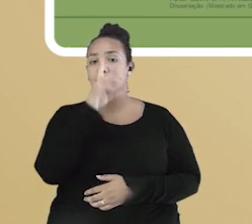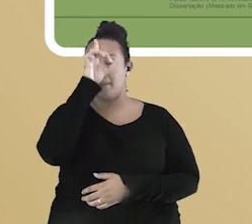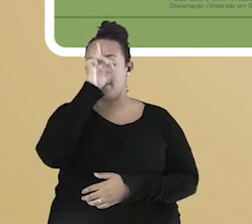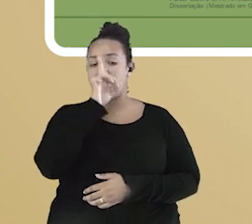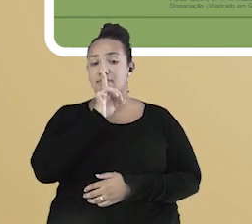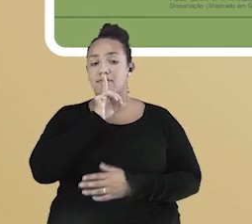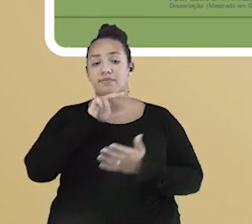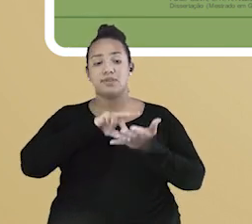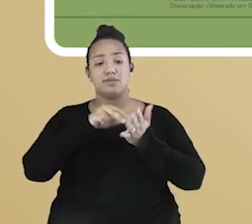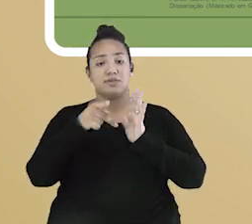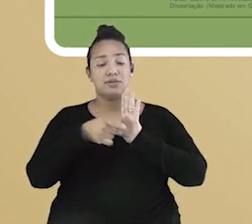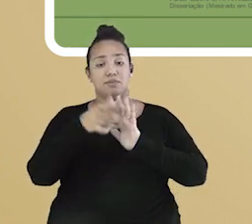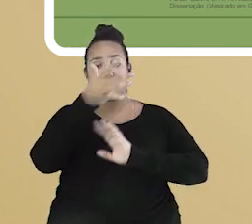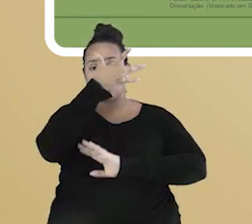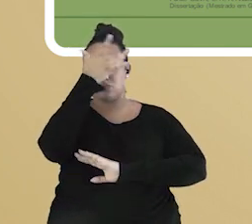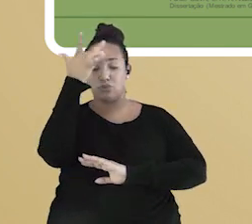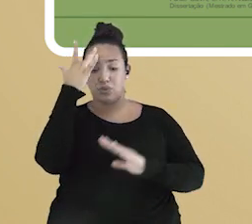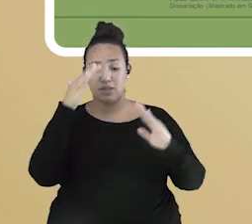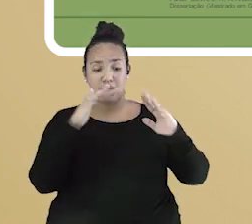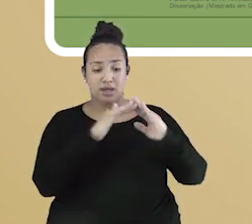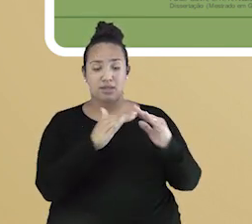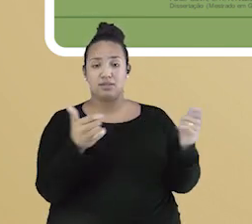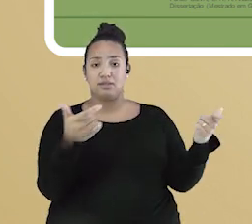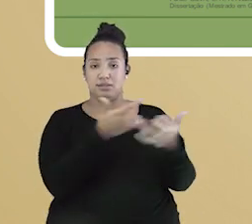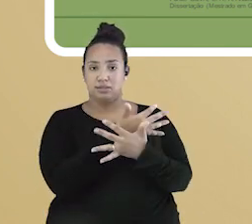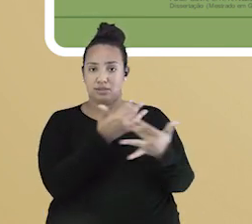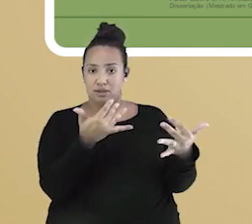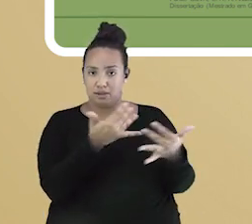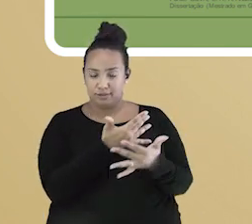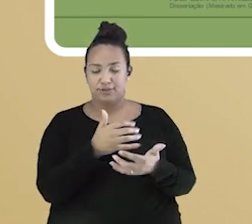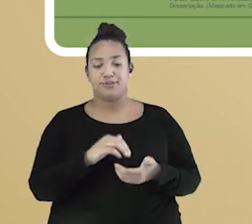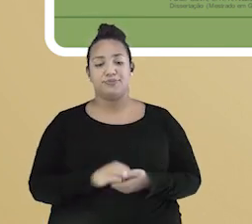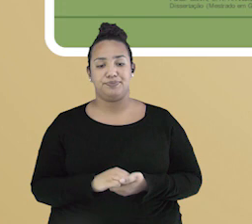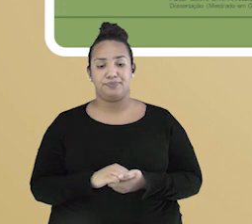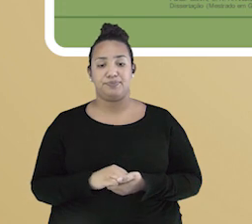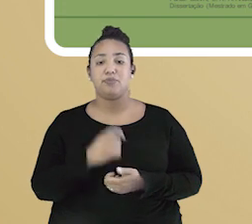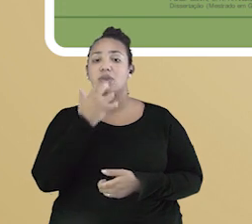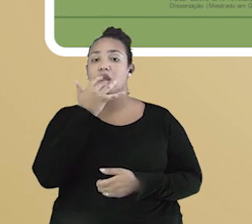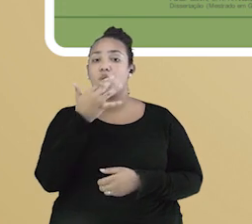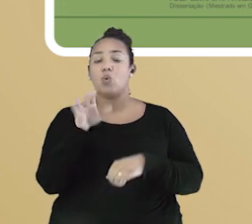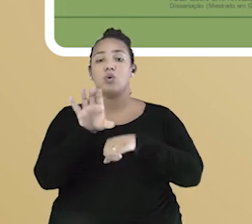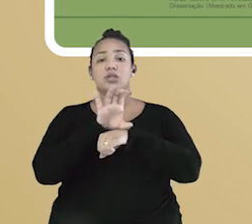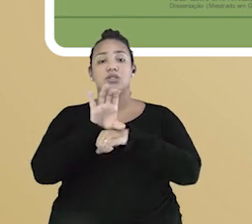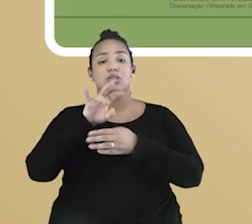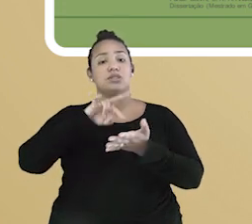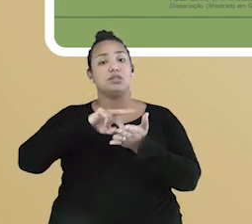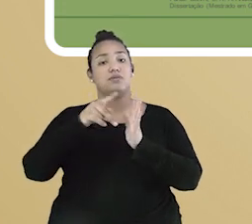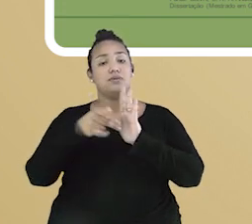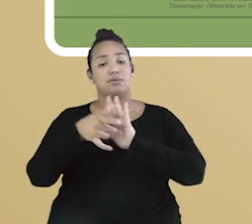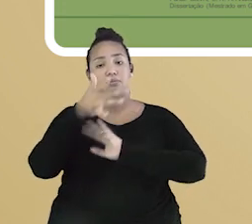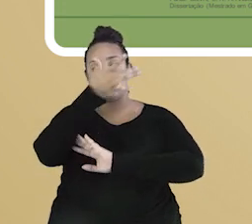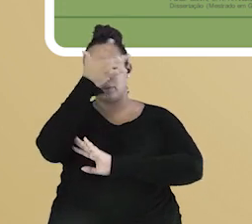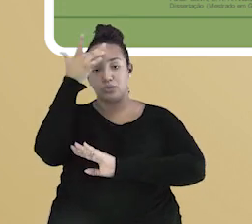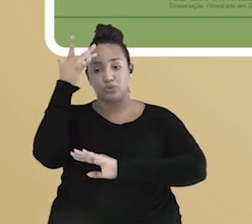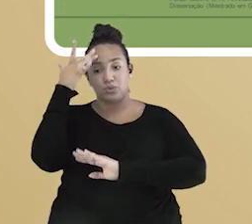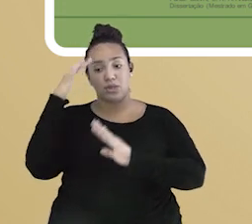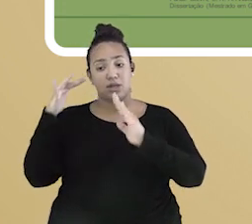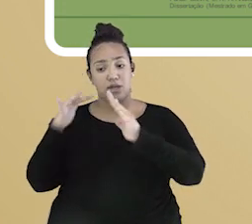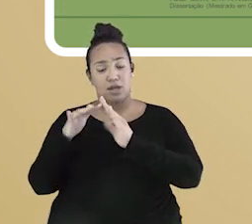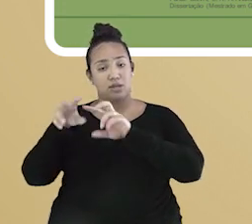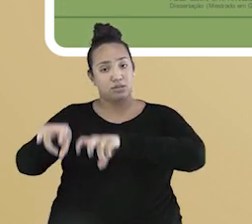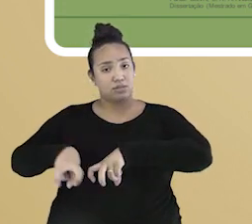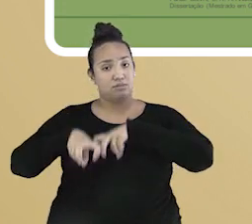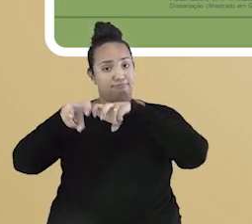de pessoas que moram em áreas urbanas, nas cidades. E a linha cinza indica a quantidade de pessoas que moram em áreas